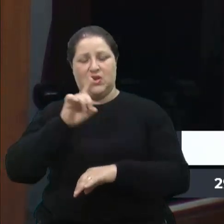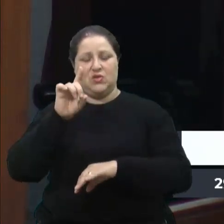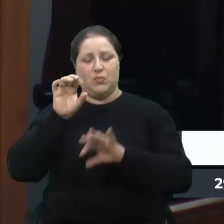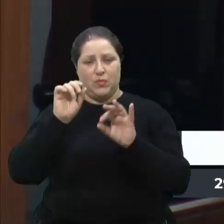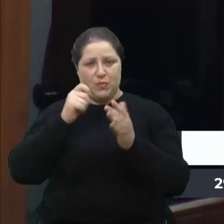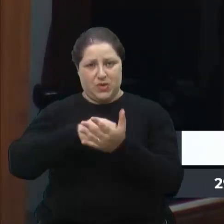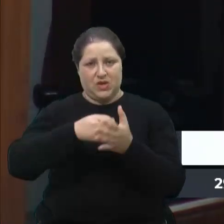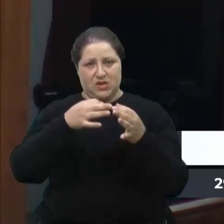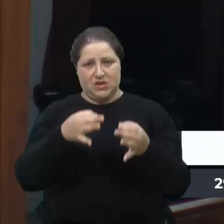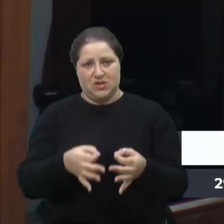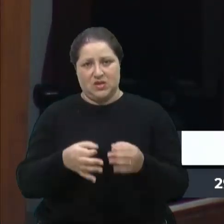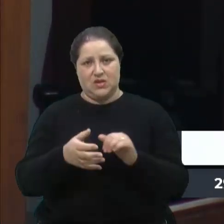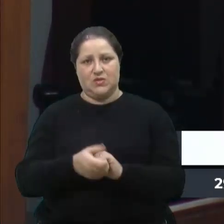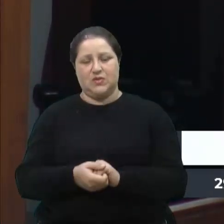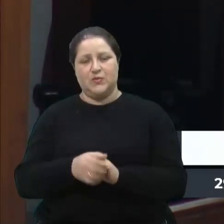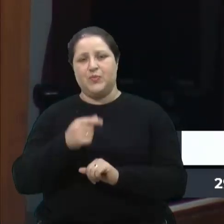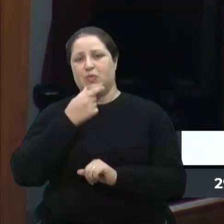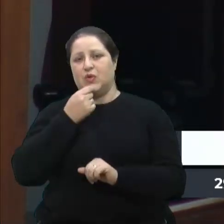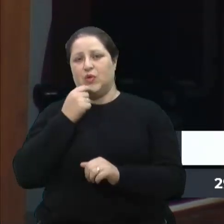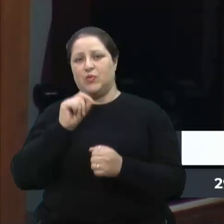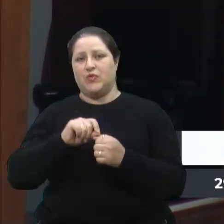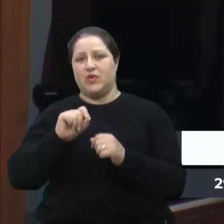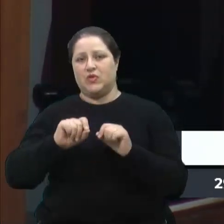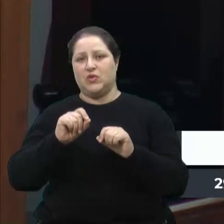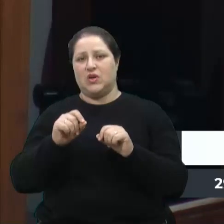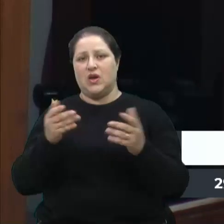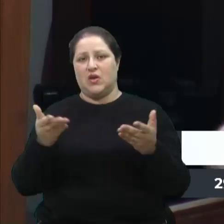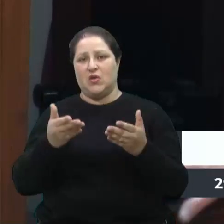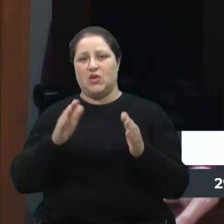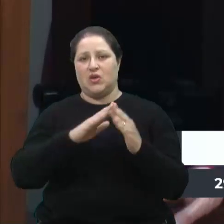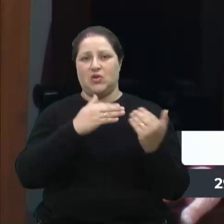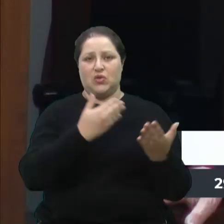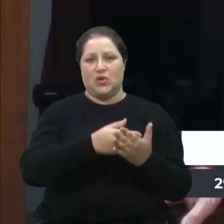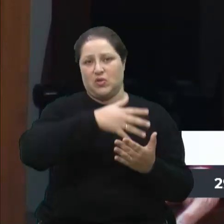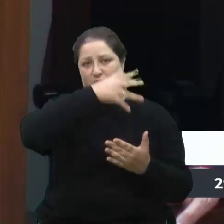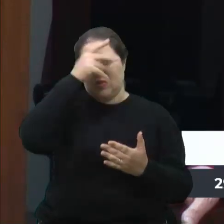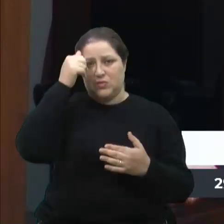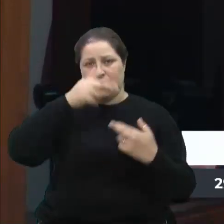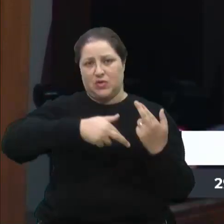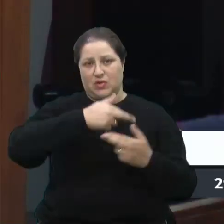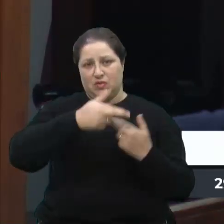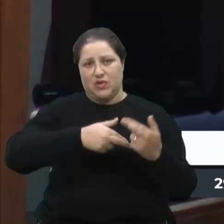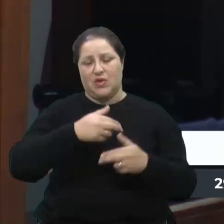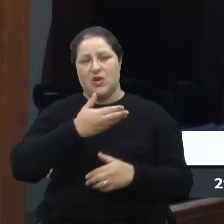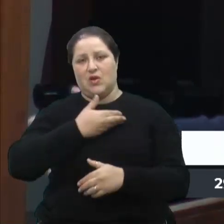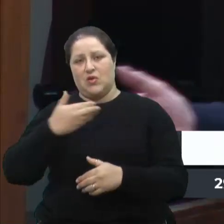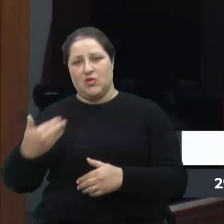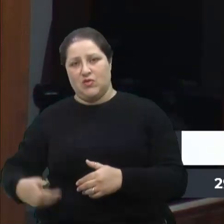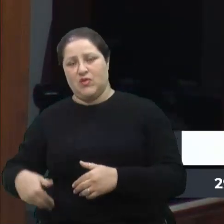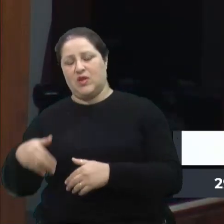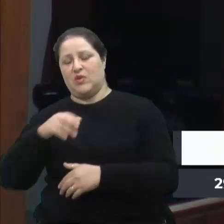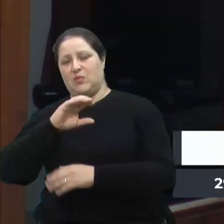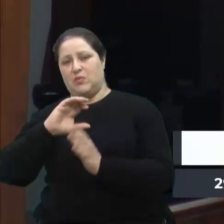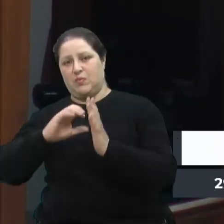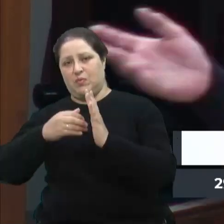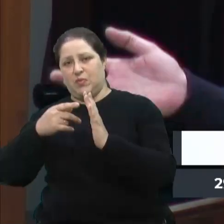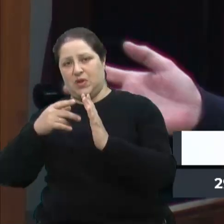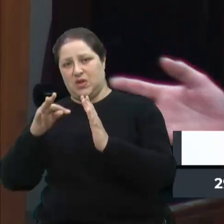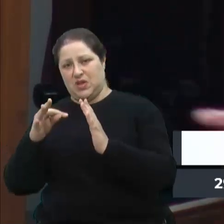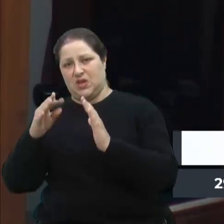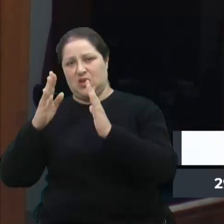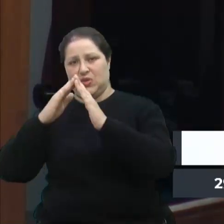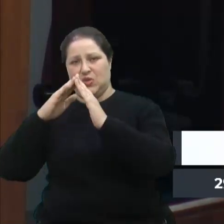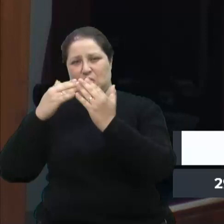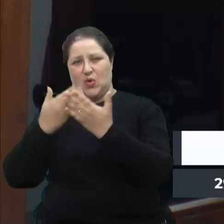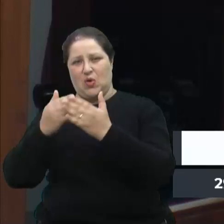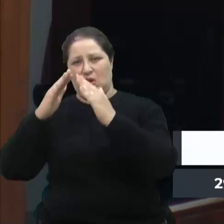ele começou a fazer? Ele começou agora a reformar as escolas públicas. O governo PT estava caindo as escolas, era telhado,